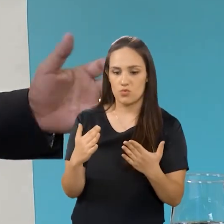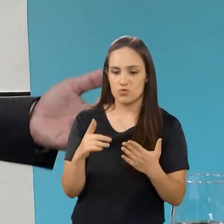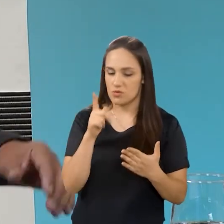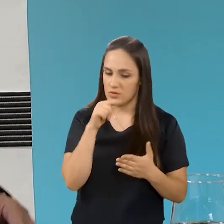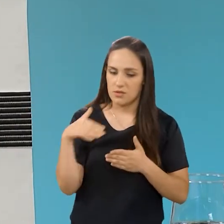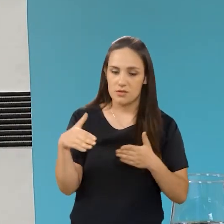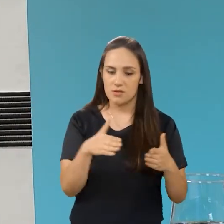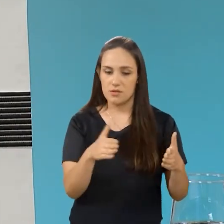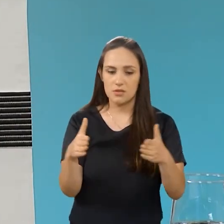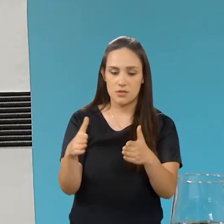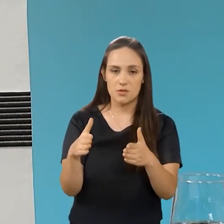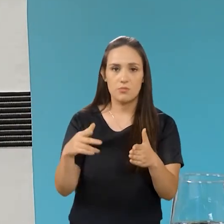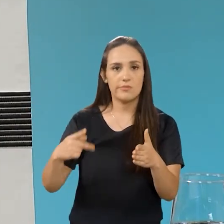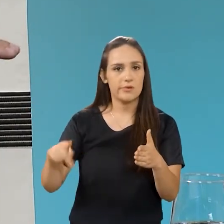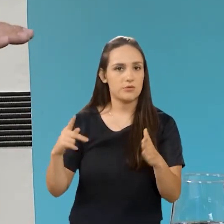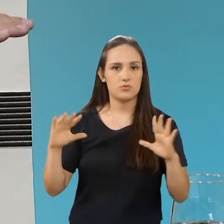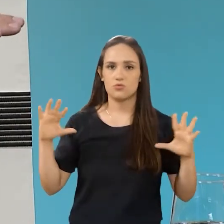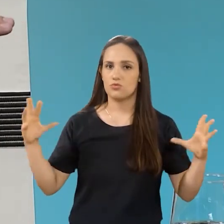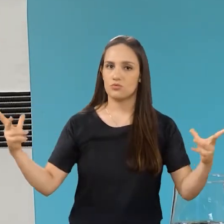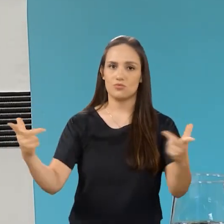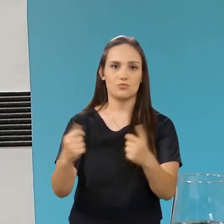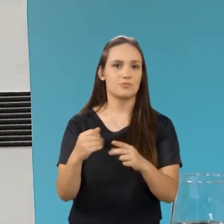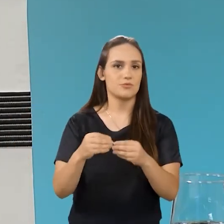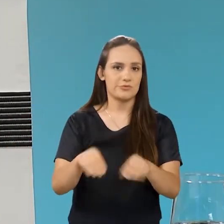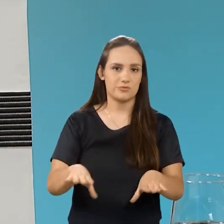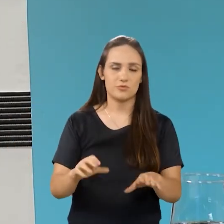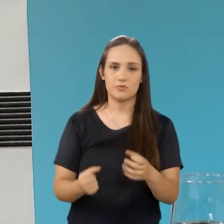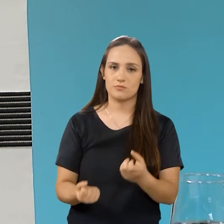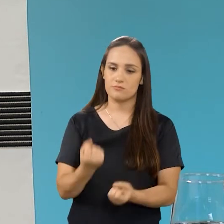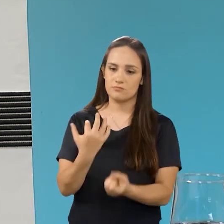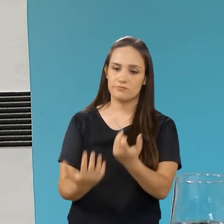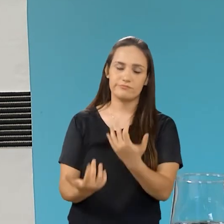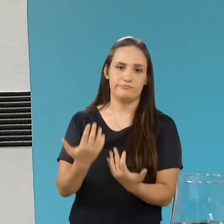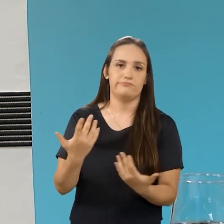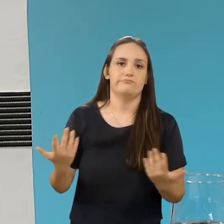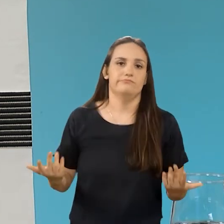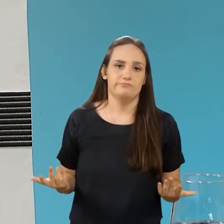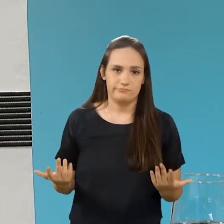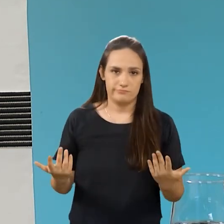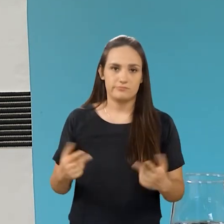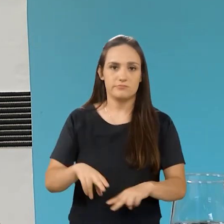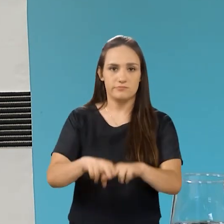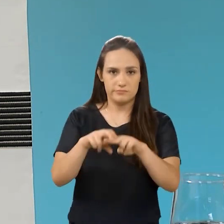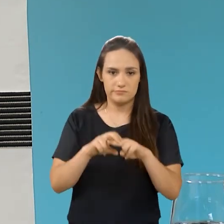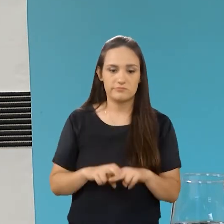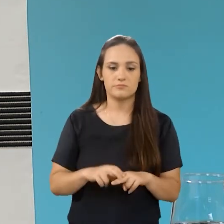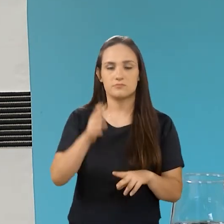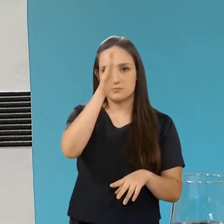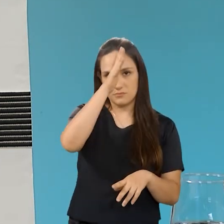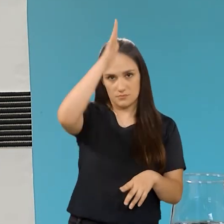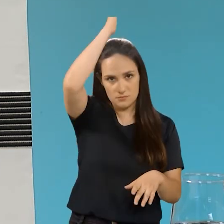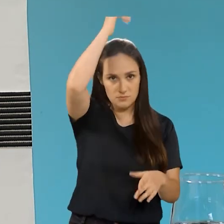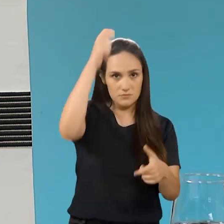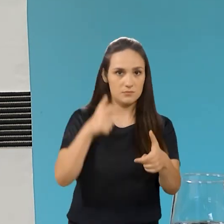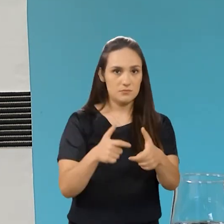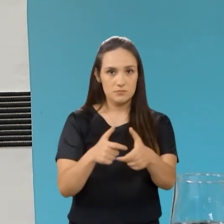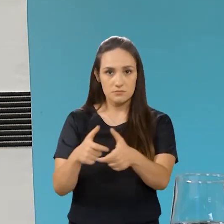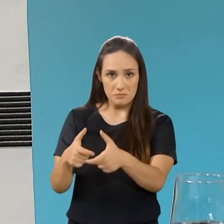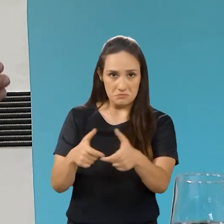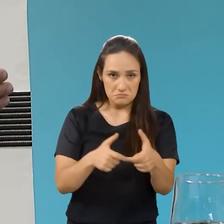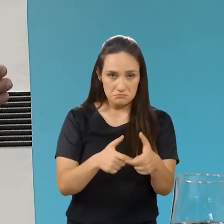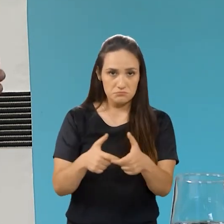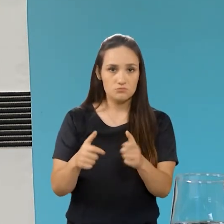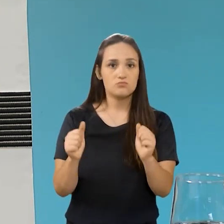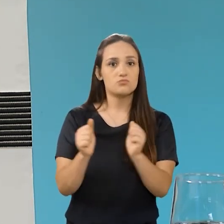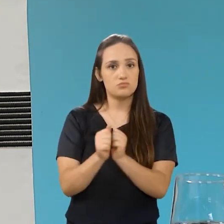e muitos de seus afluentes, todos foram afetados pelo fogo. Então, as ações do Corpo de Bombeiros, as ações juntas com